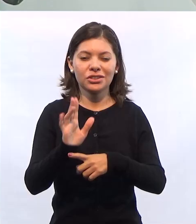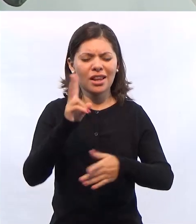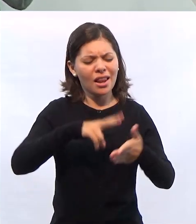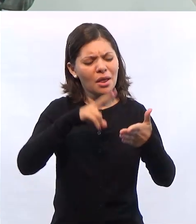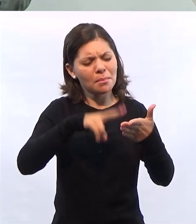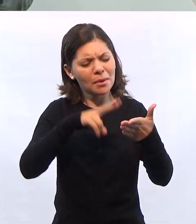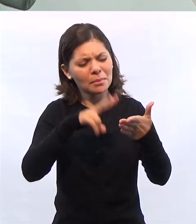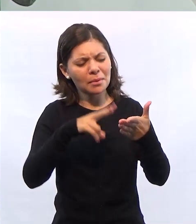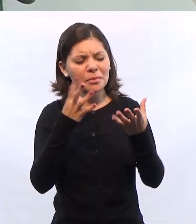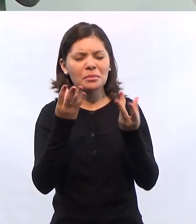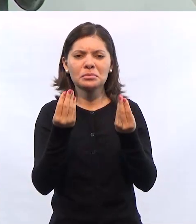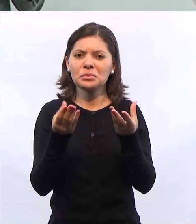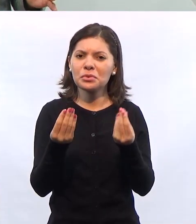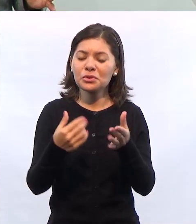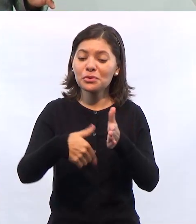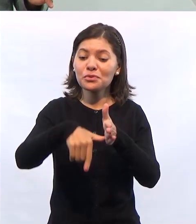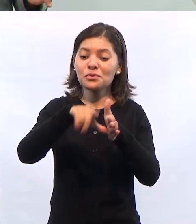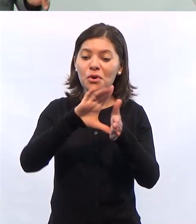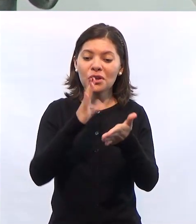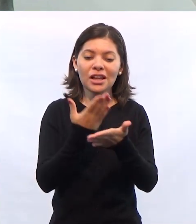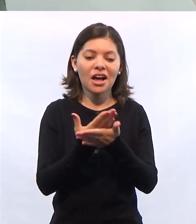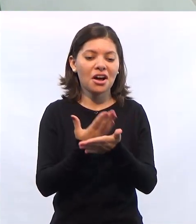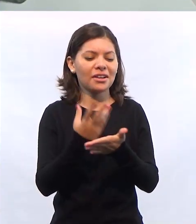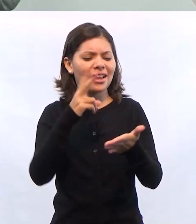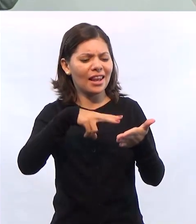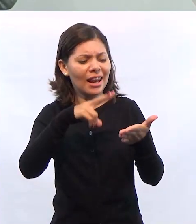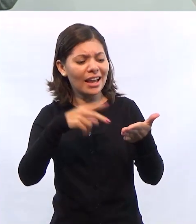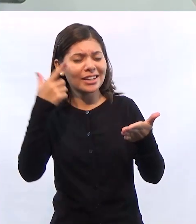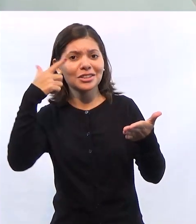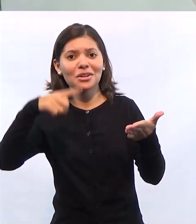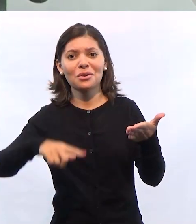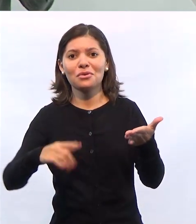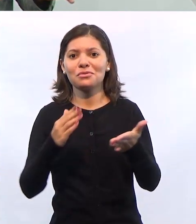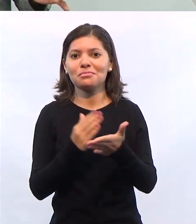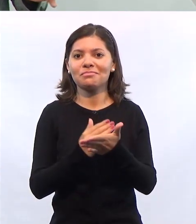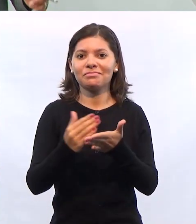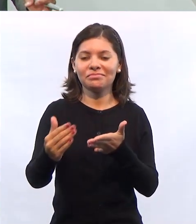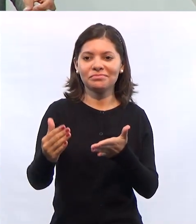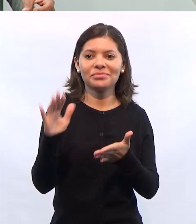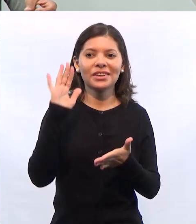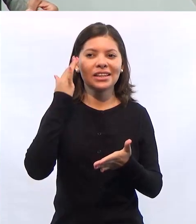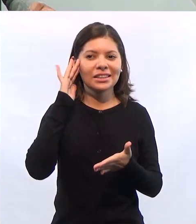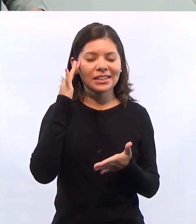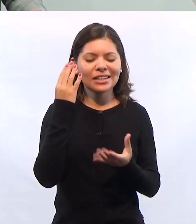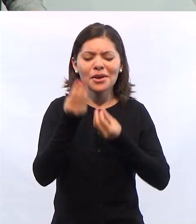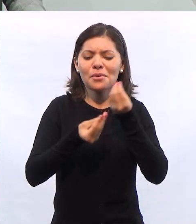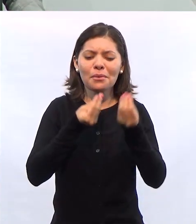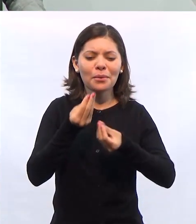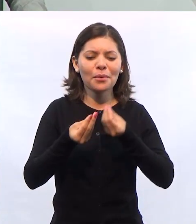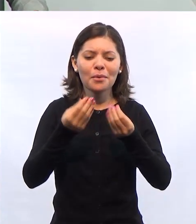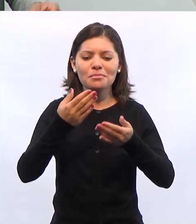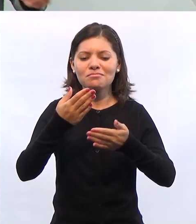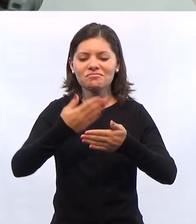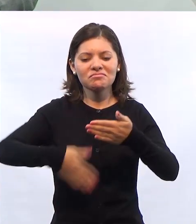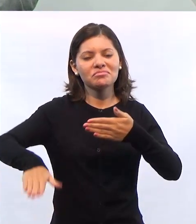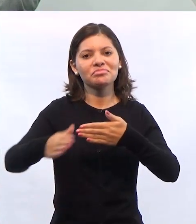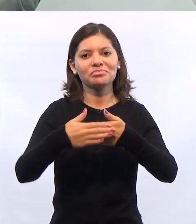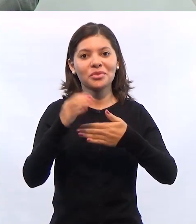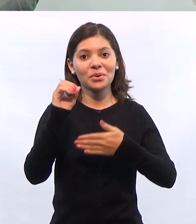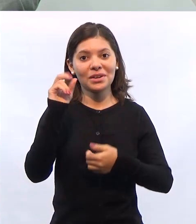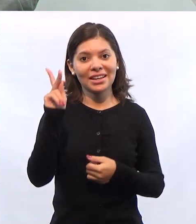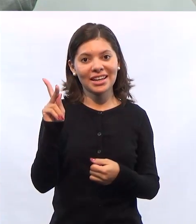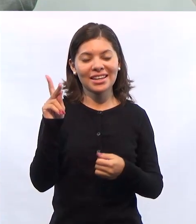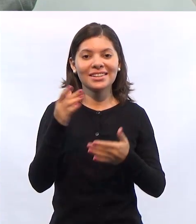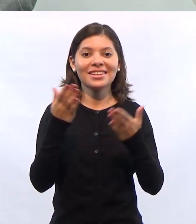precisa assistir aula ler muito o conteúdo volta assistir a aula ler de novo esse conteúdo e começa a entender como